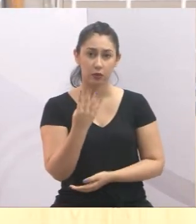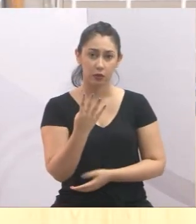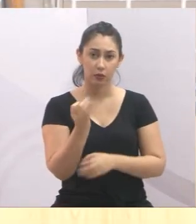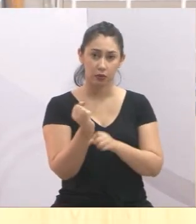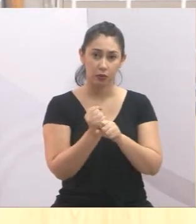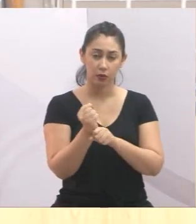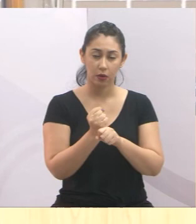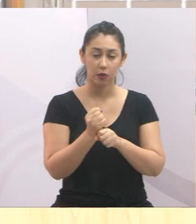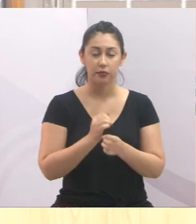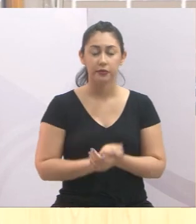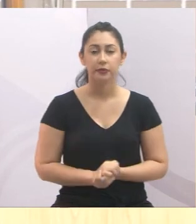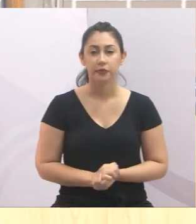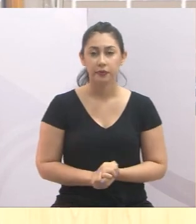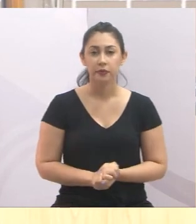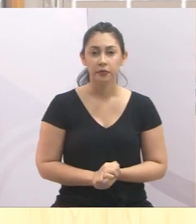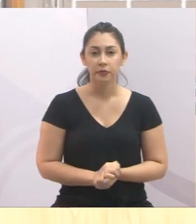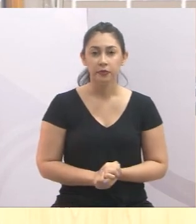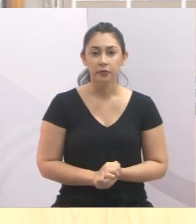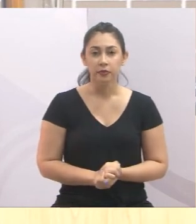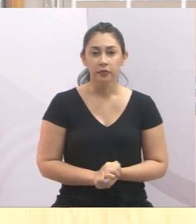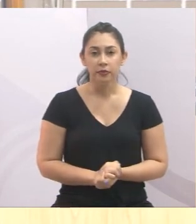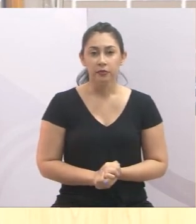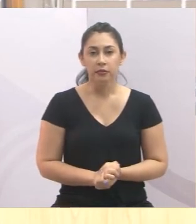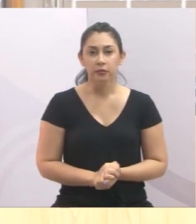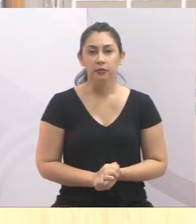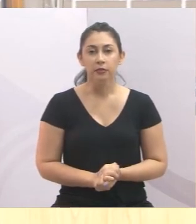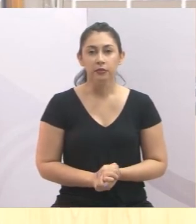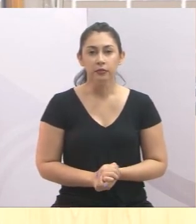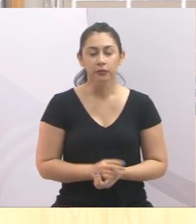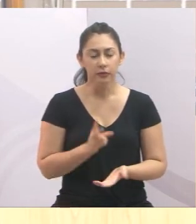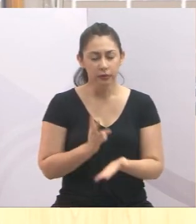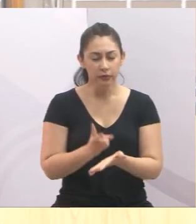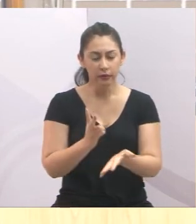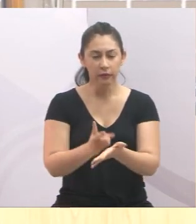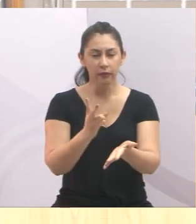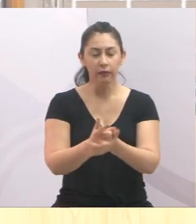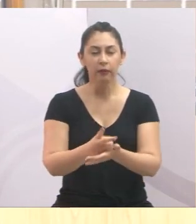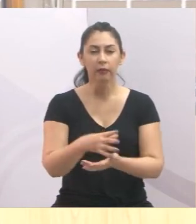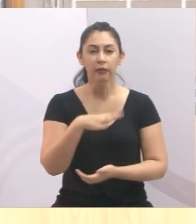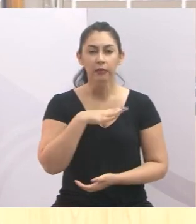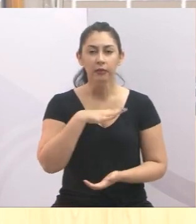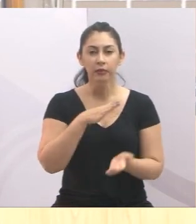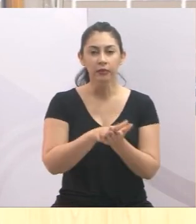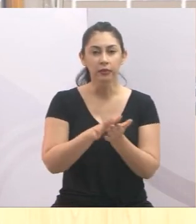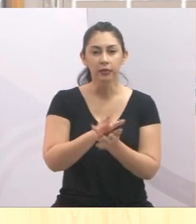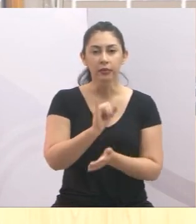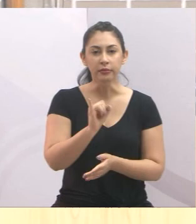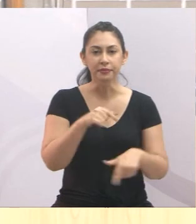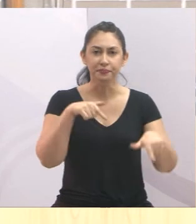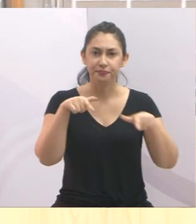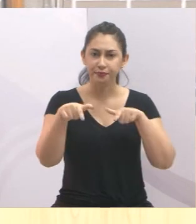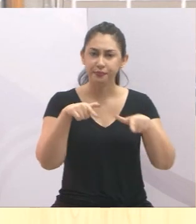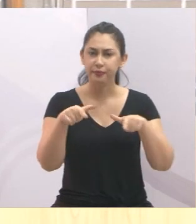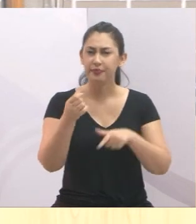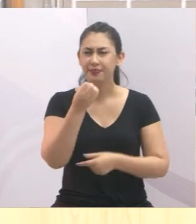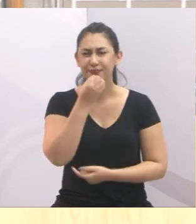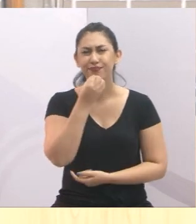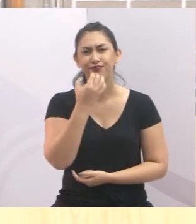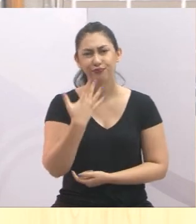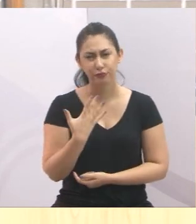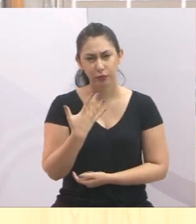e que desta forma beneficiará Jacareí com a continuidade do serviço que vem